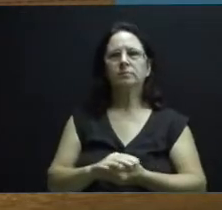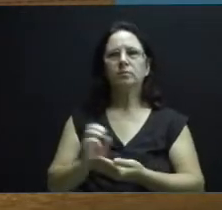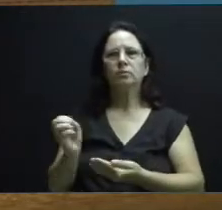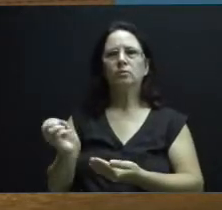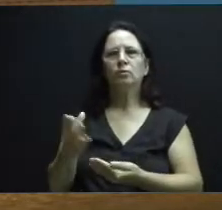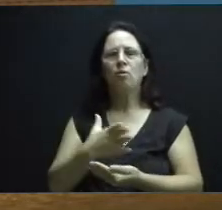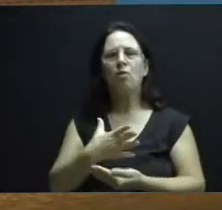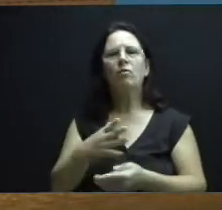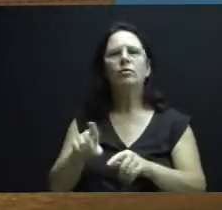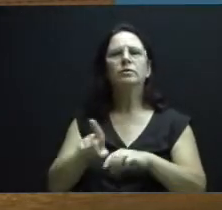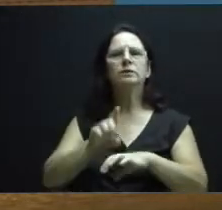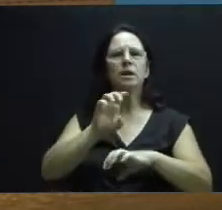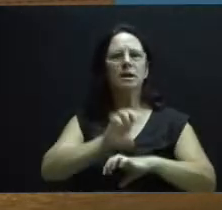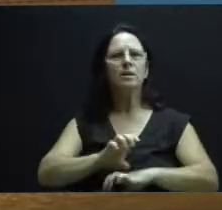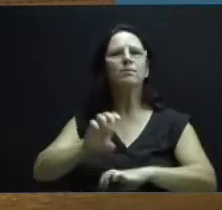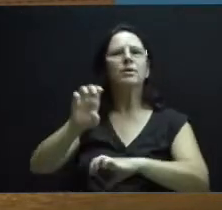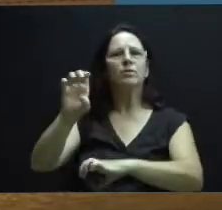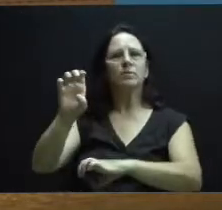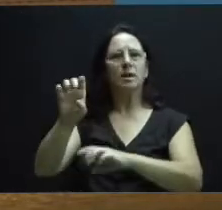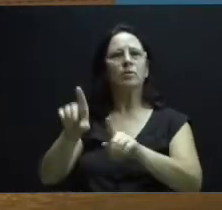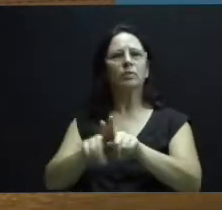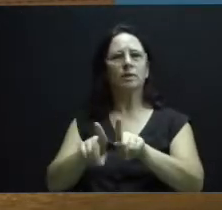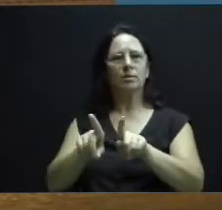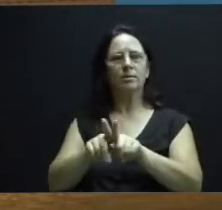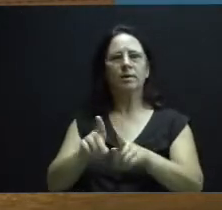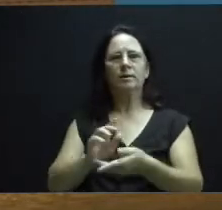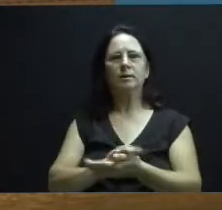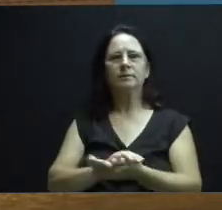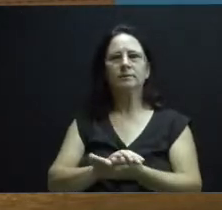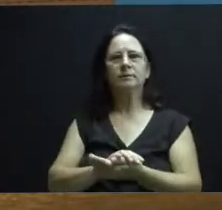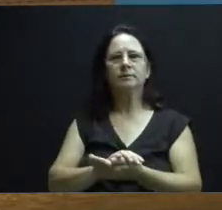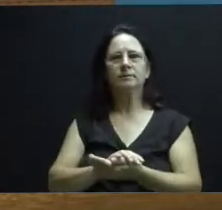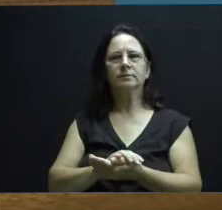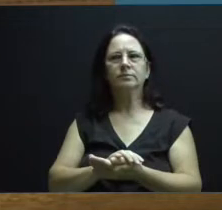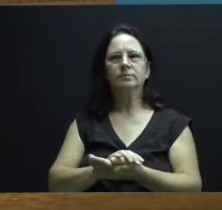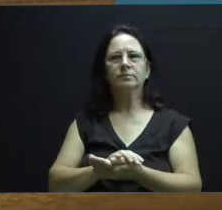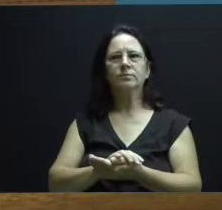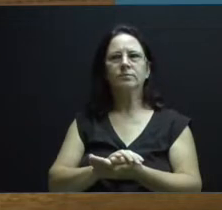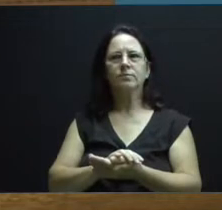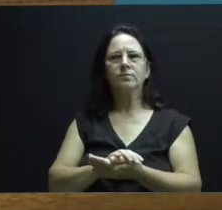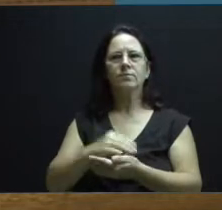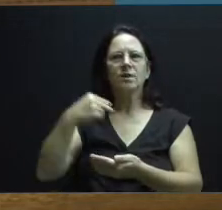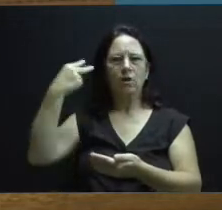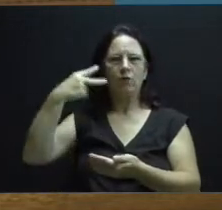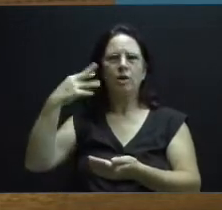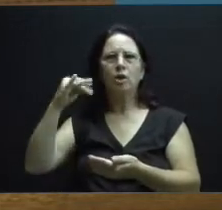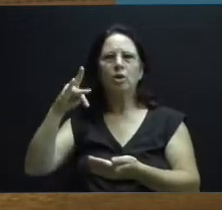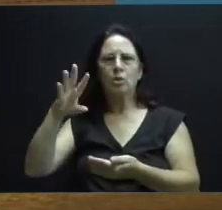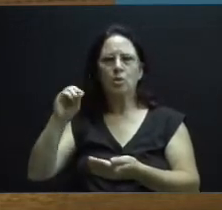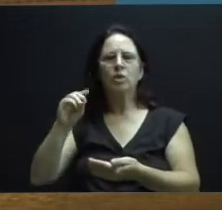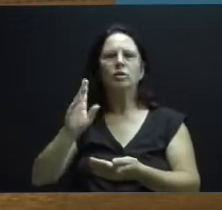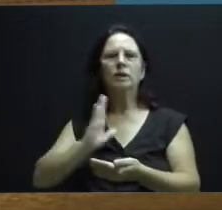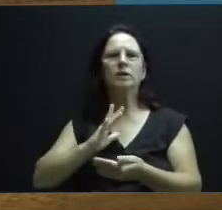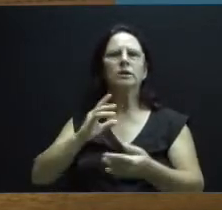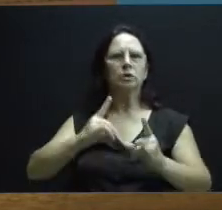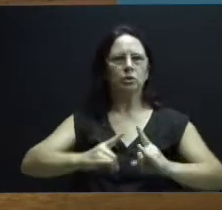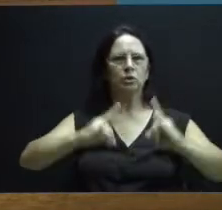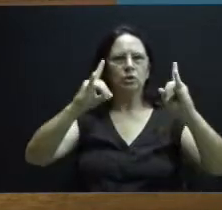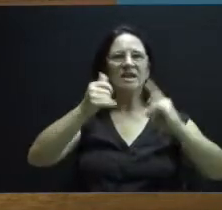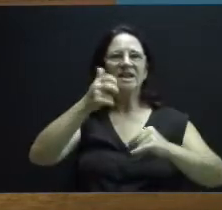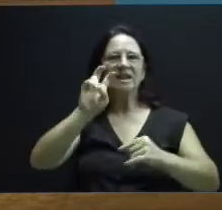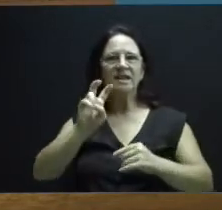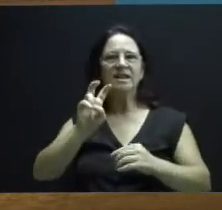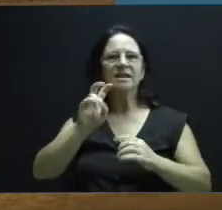empreendimentos imobiliários na cidade acabou de dizer o vereador toninho vieira dado empreendimento assim construiu e entregou que são 15